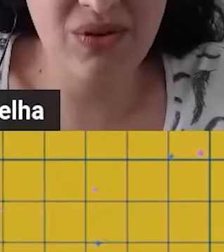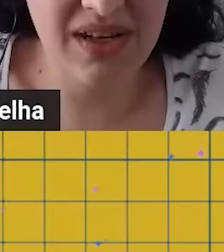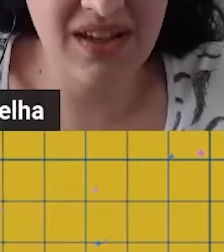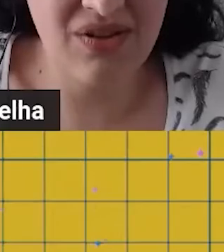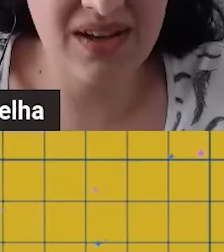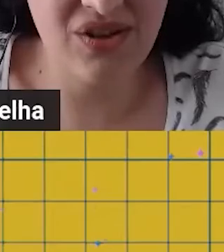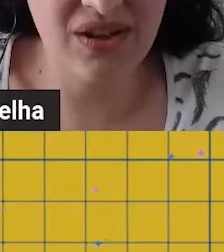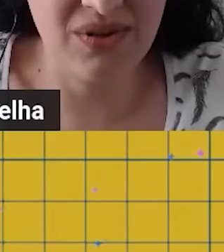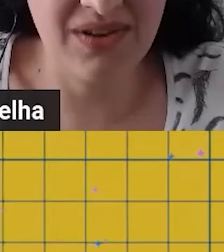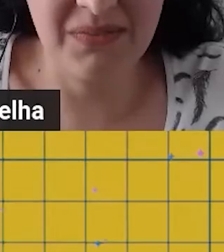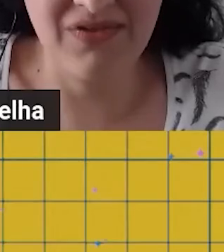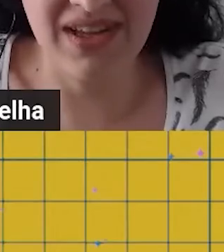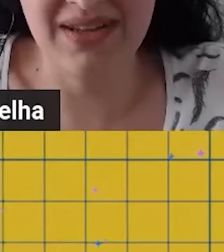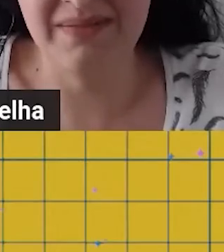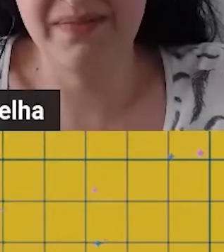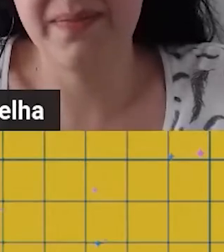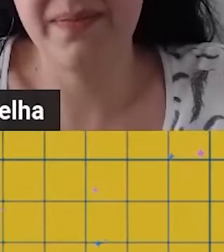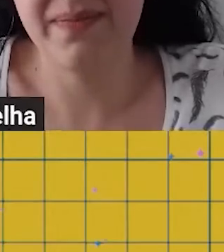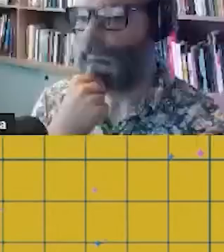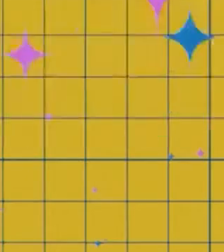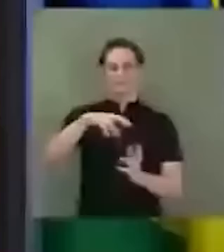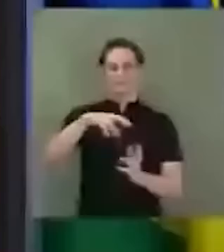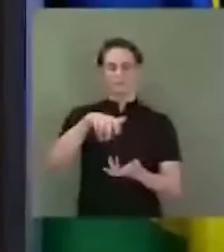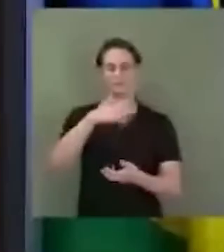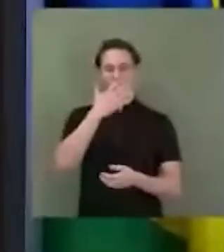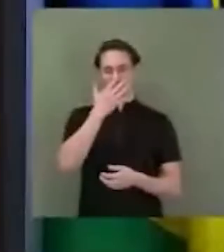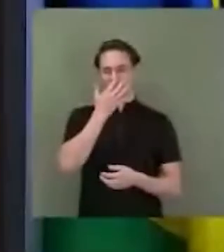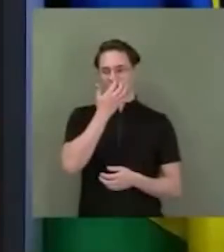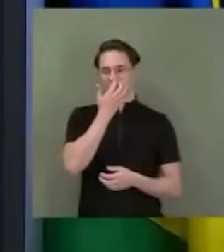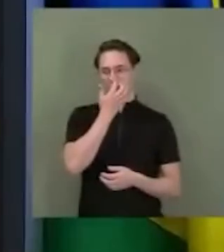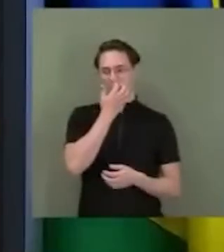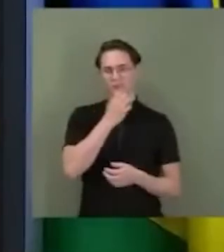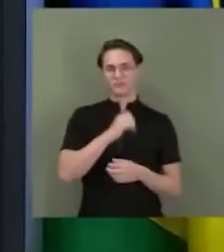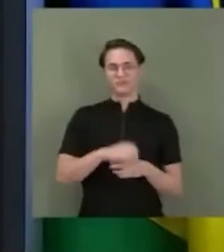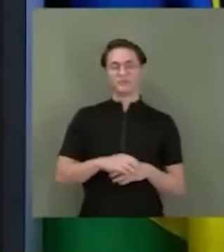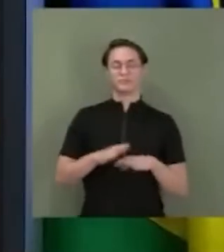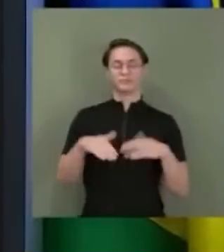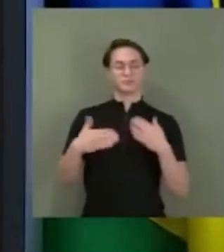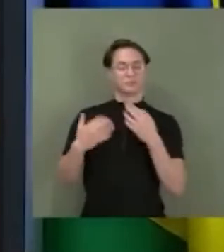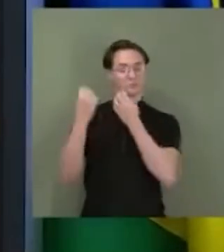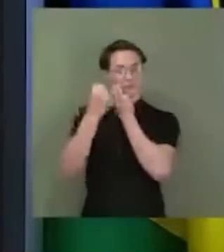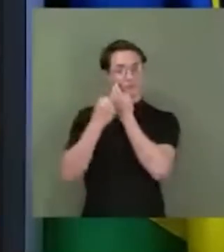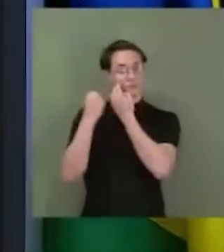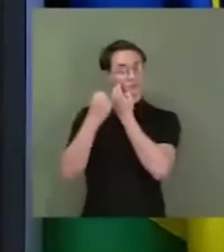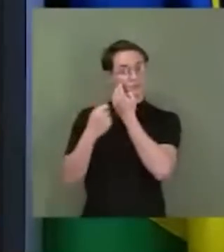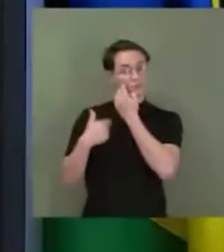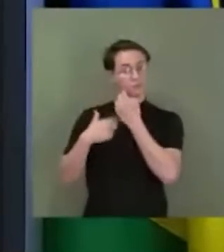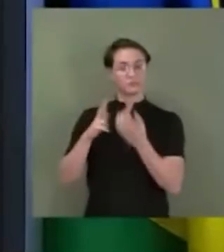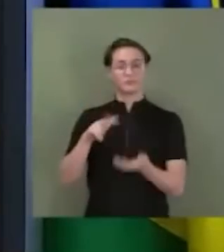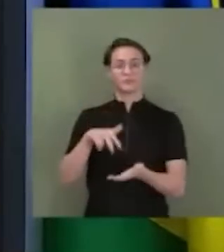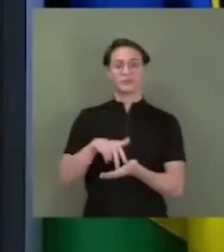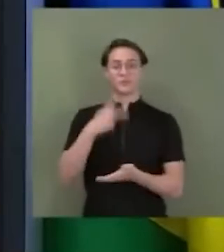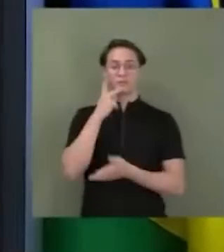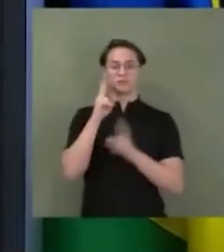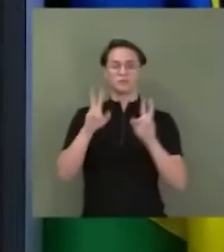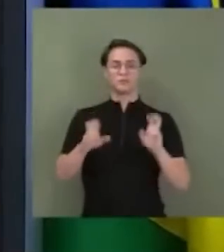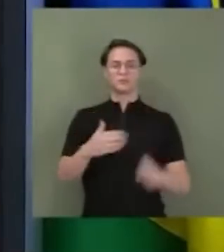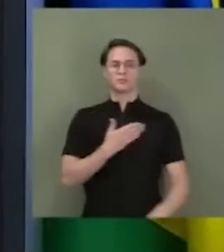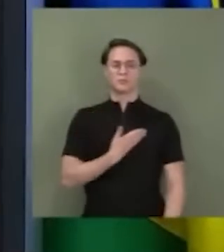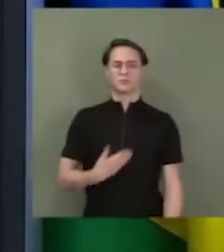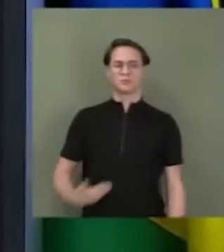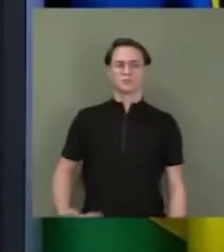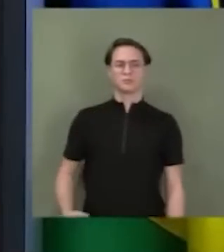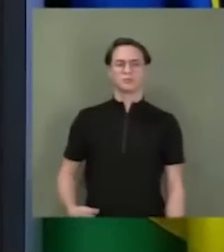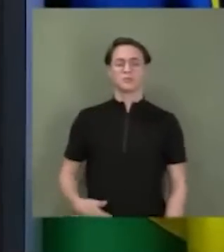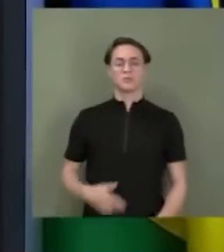falando do início da ditadura vamos ver senadoras e senadores Então vem aqui falar do governo mas